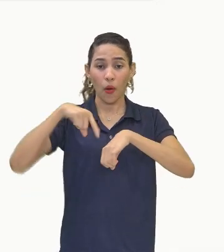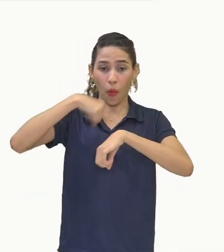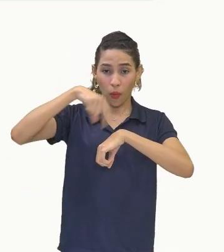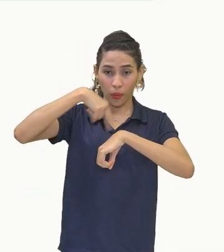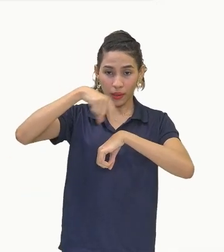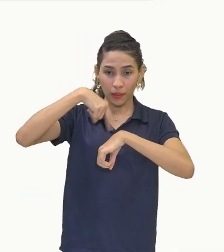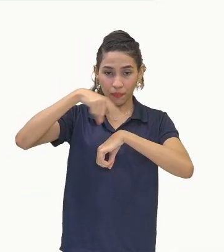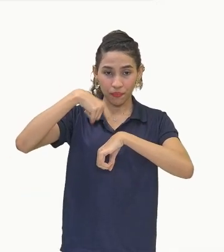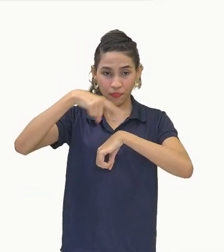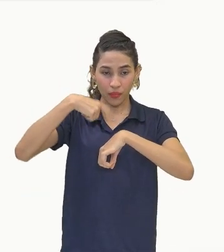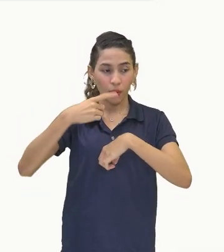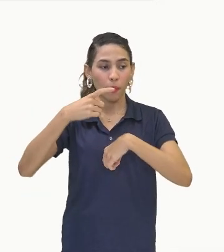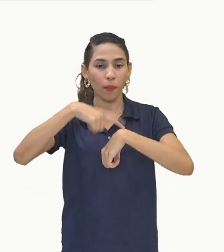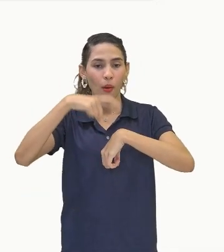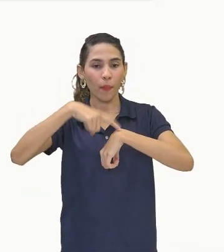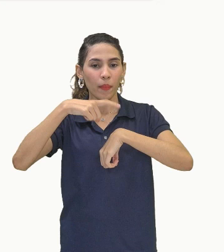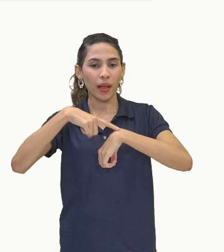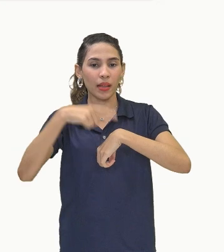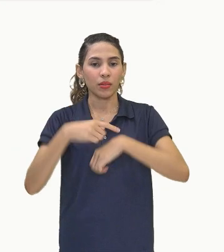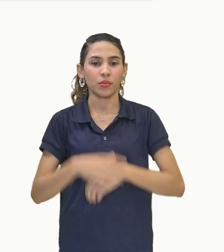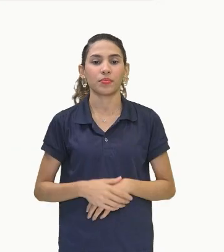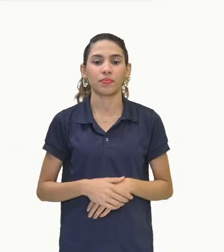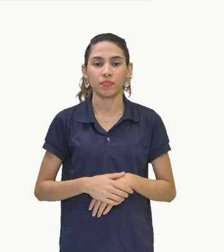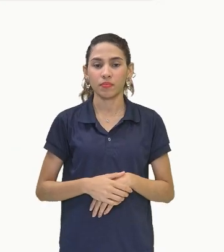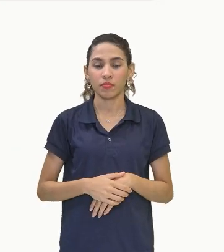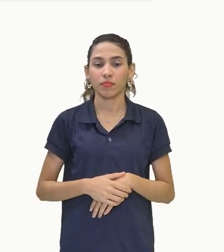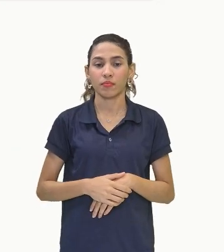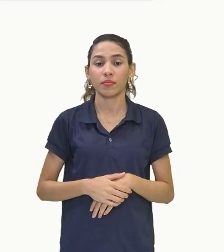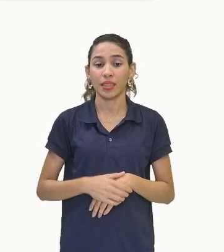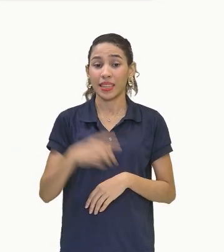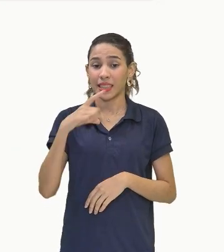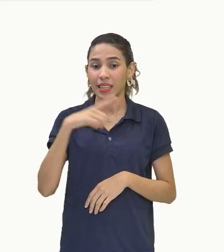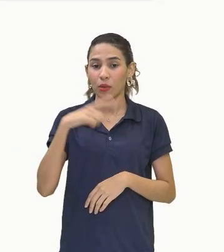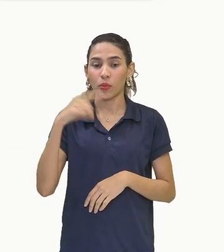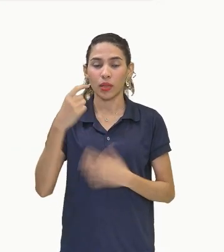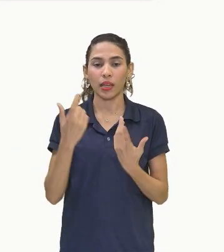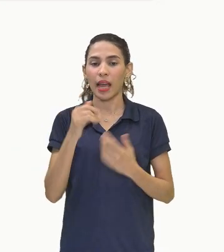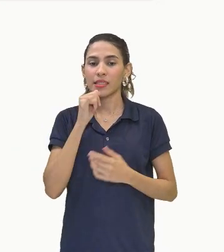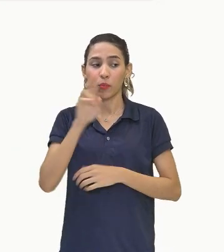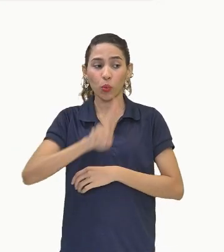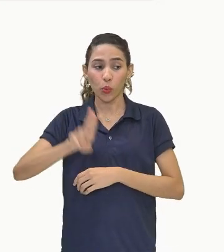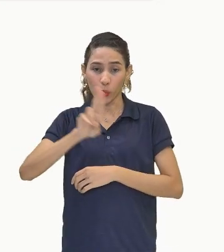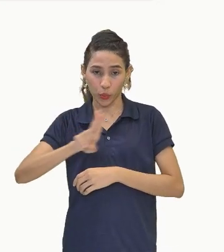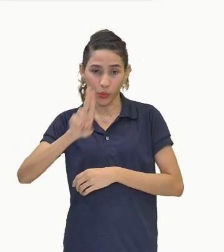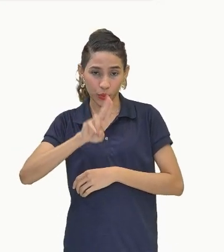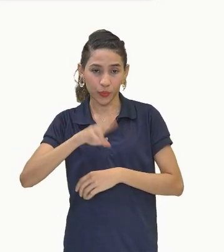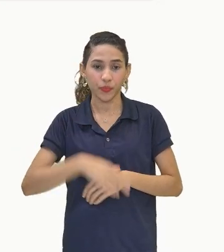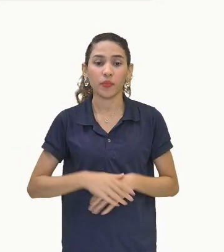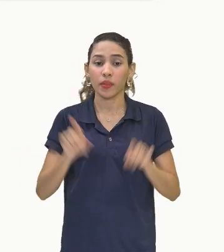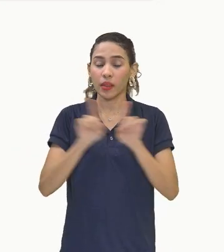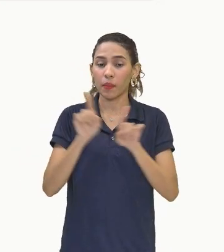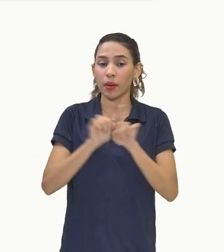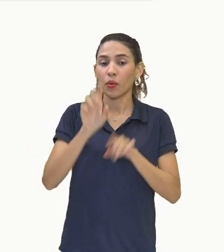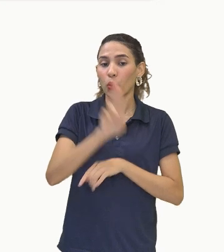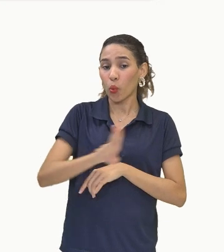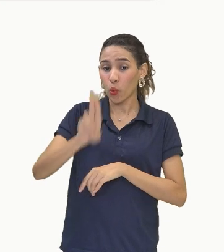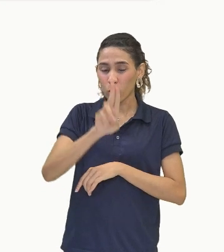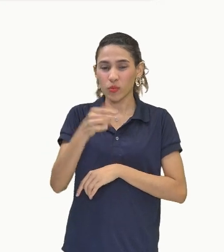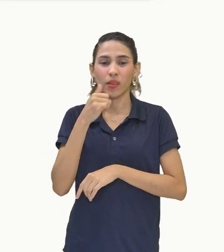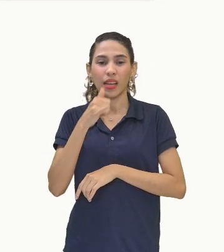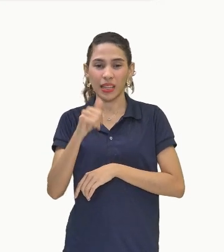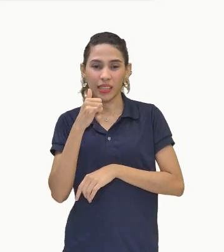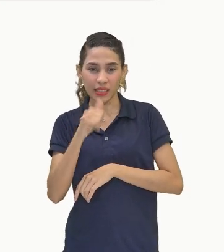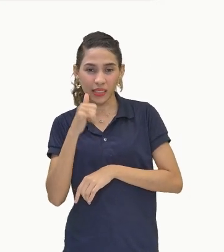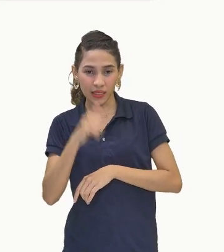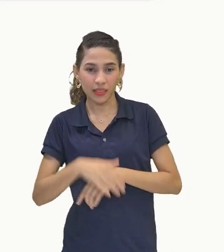horas durante as quais permanecem ligados. E, nesse sentido, o consumo de eletricidade